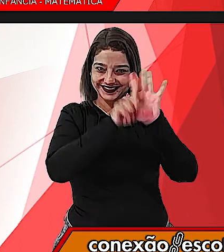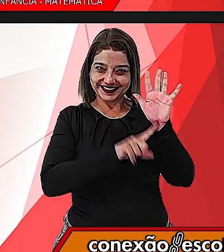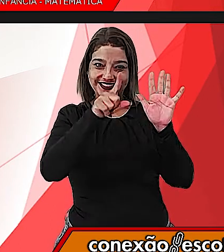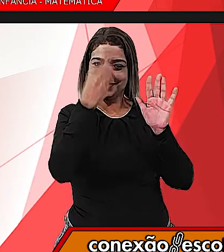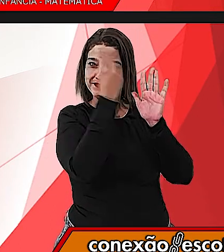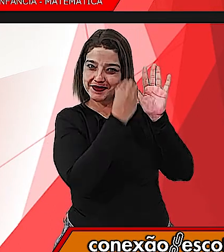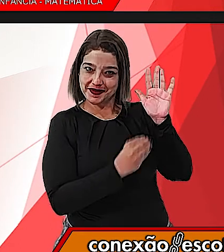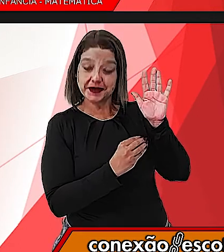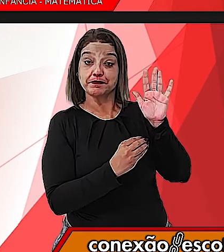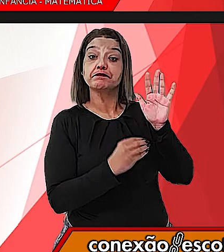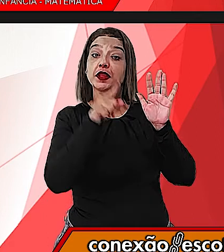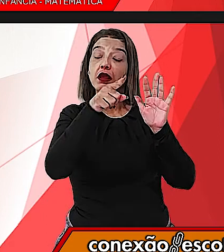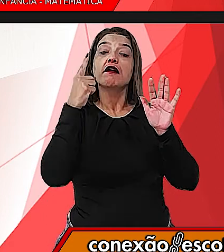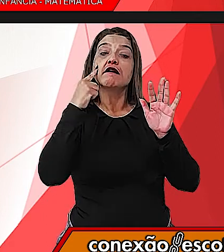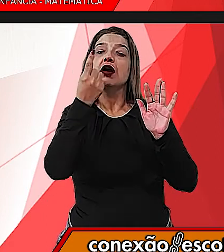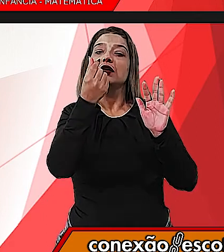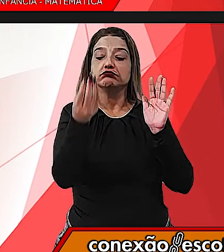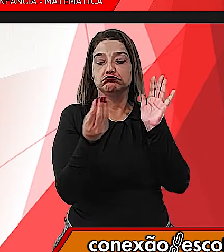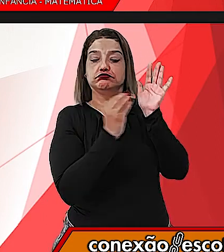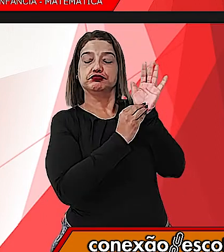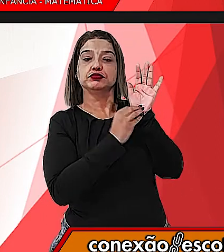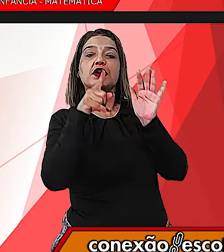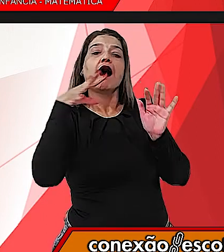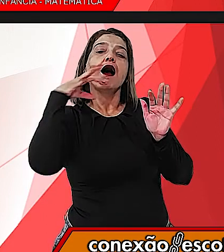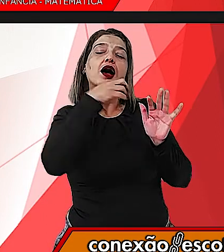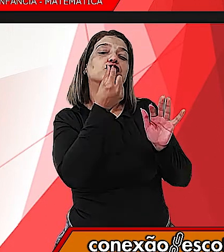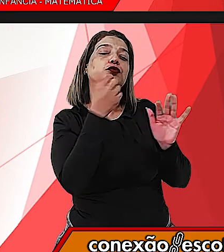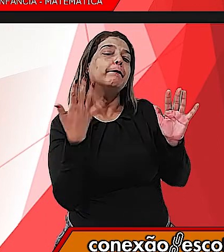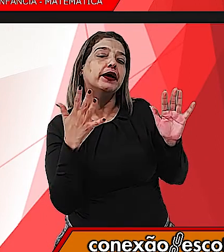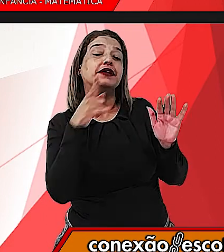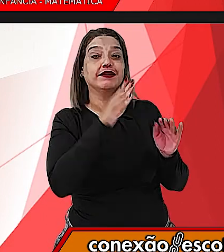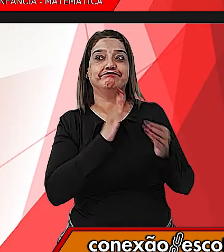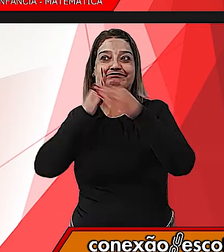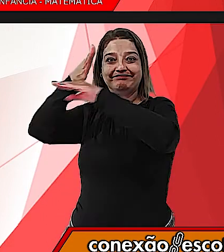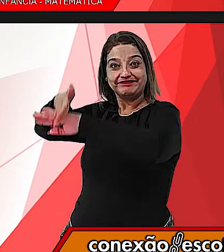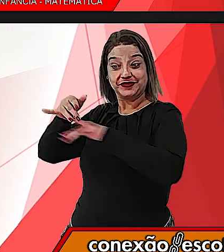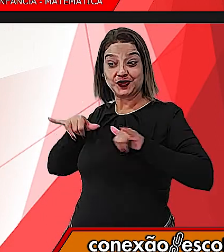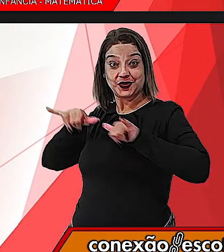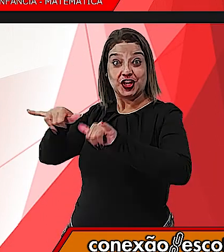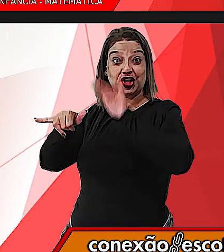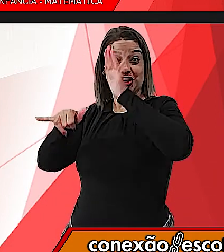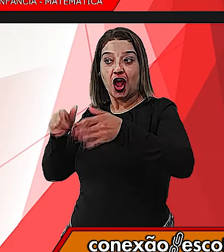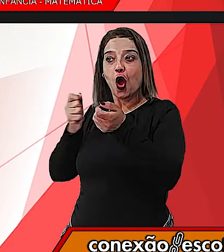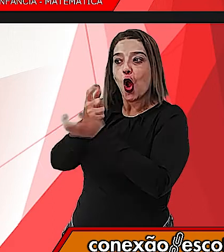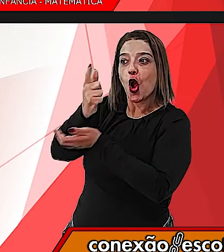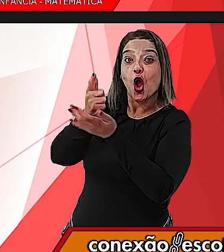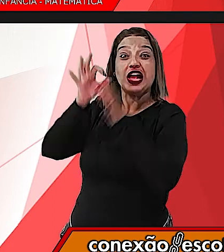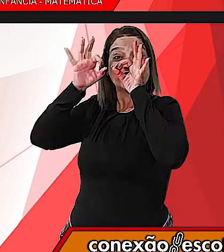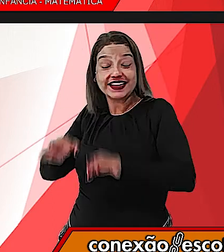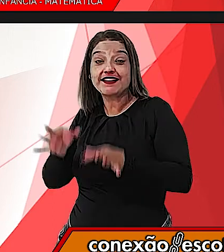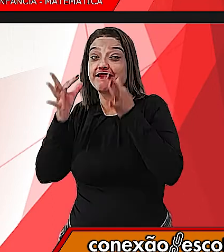compras e anota essa estimativa no seu caderno. Depois, confirme suas estimativas perguntando